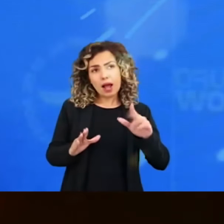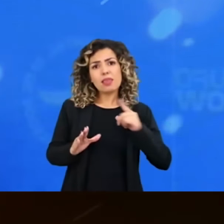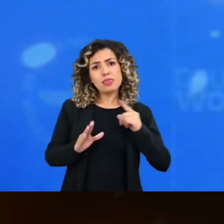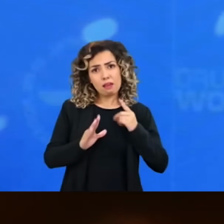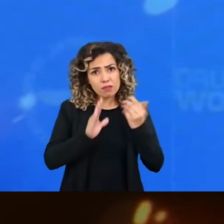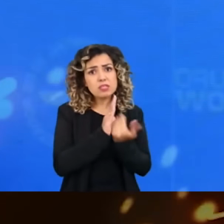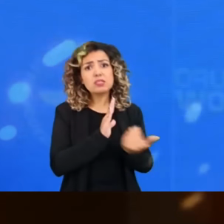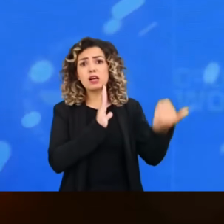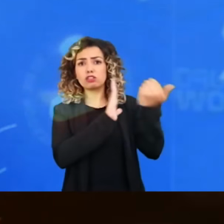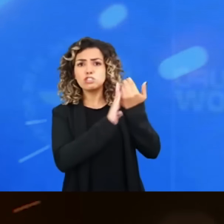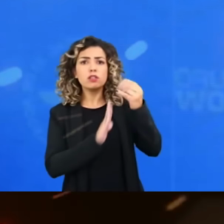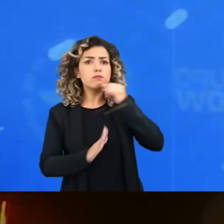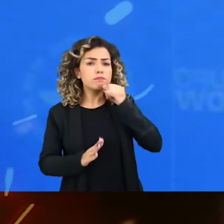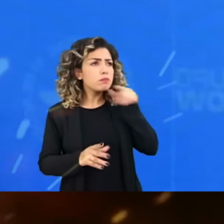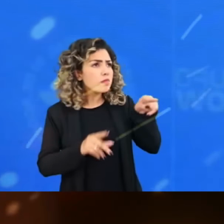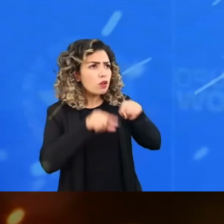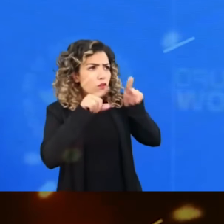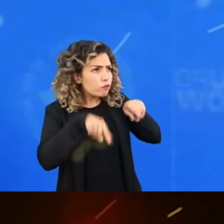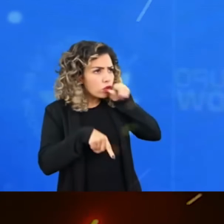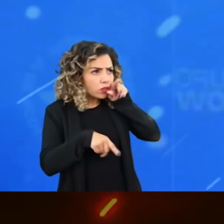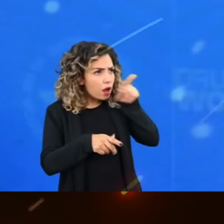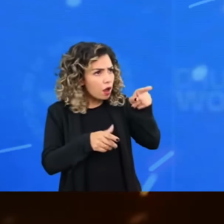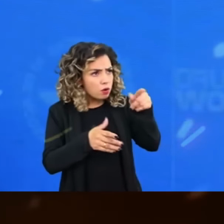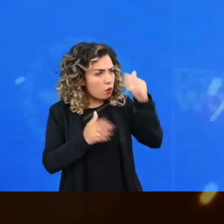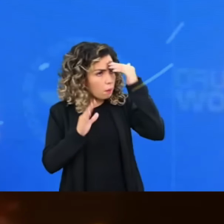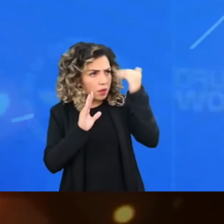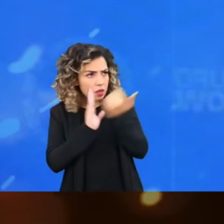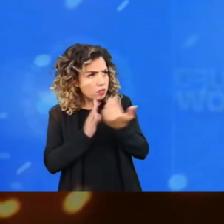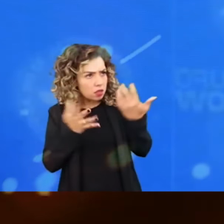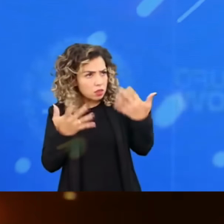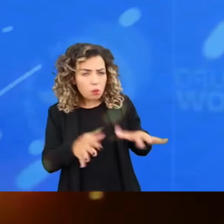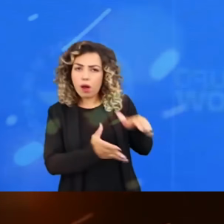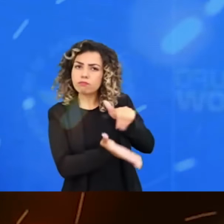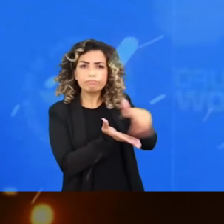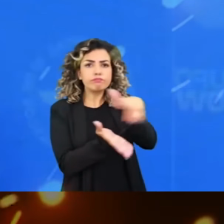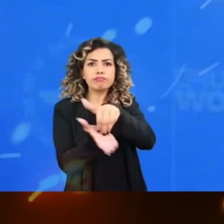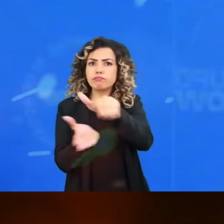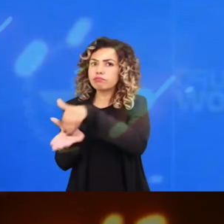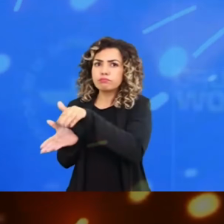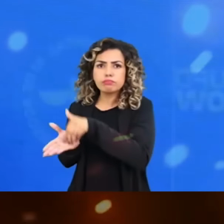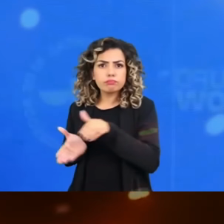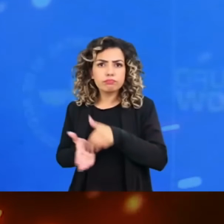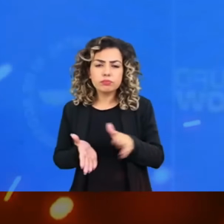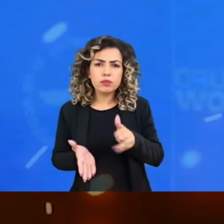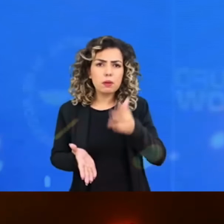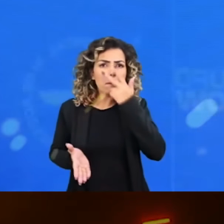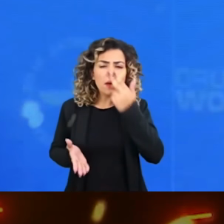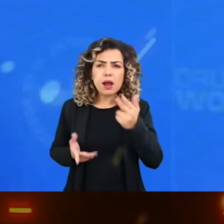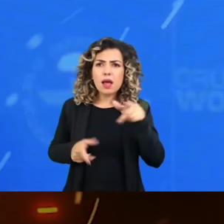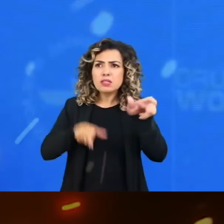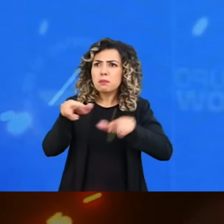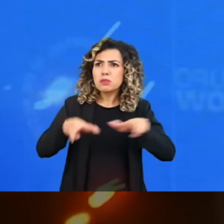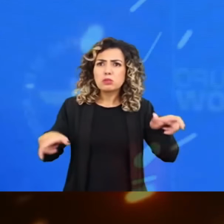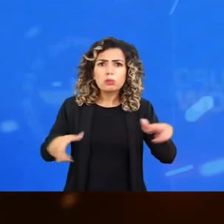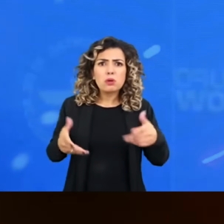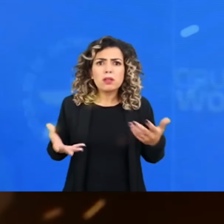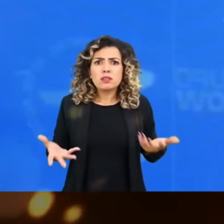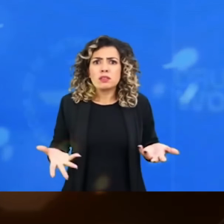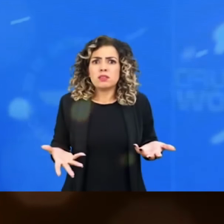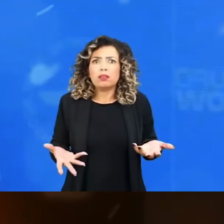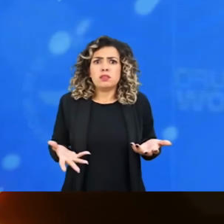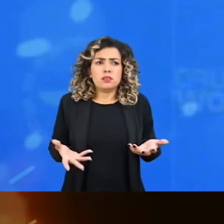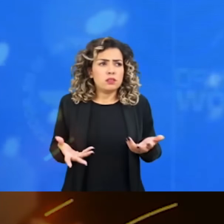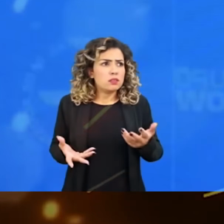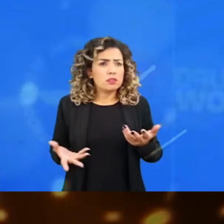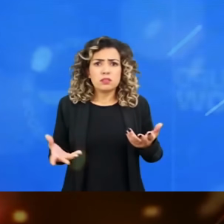quiseram seguir a cartilha em fazer com que as pessoas né fossem oprimidas com esse passaporte sanitário